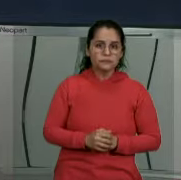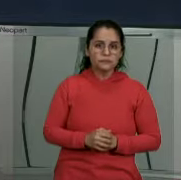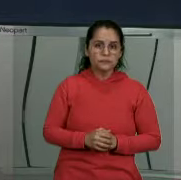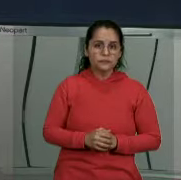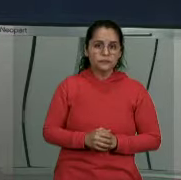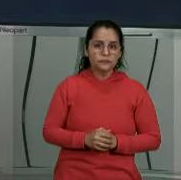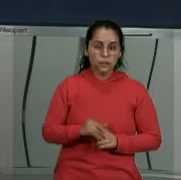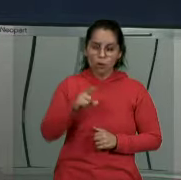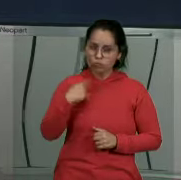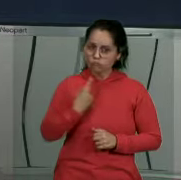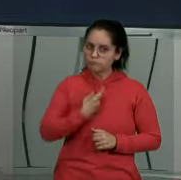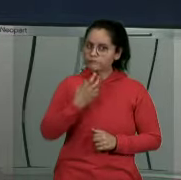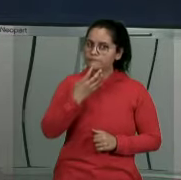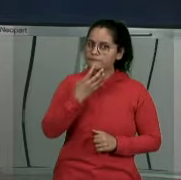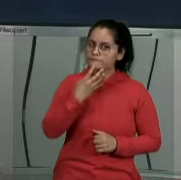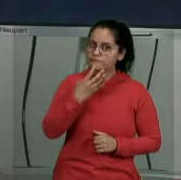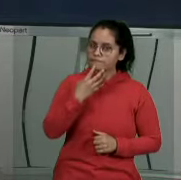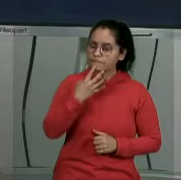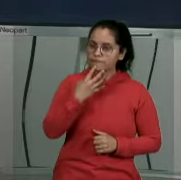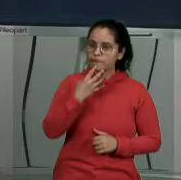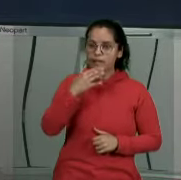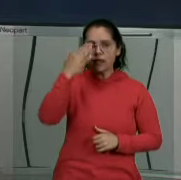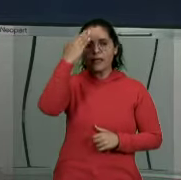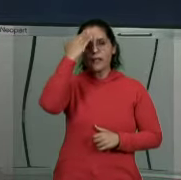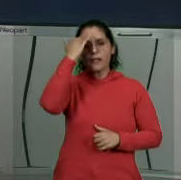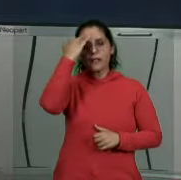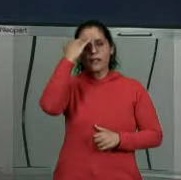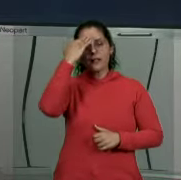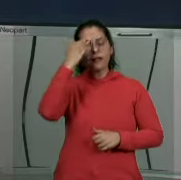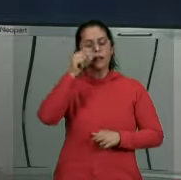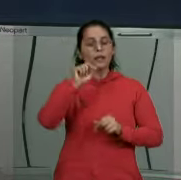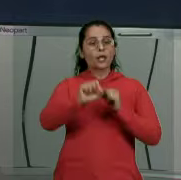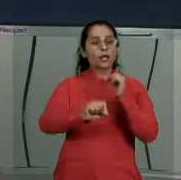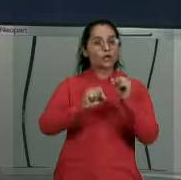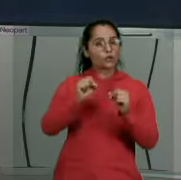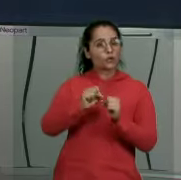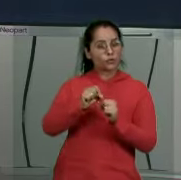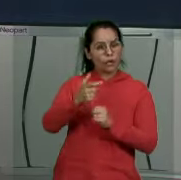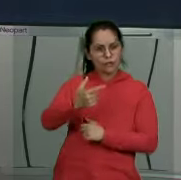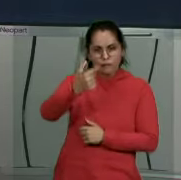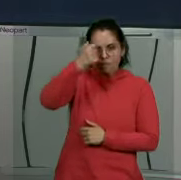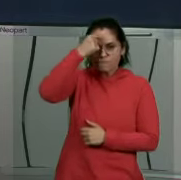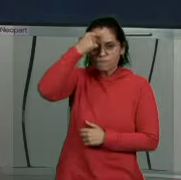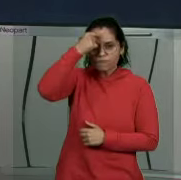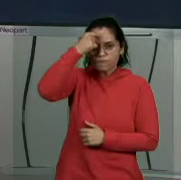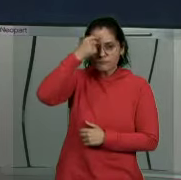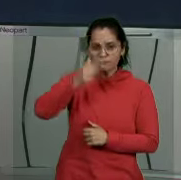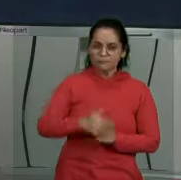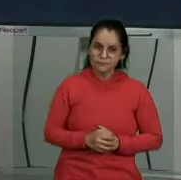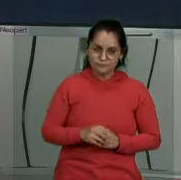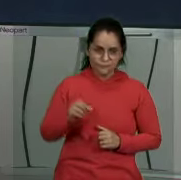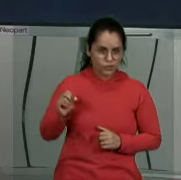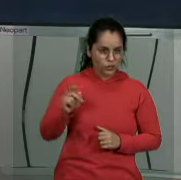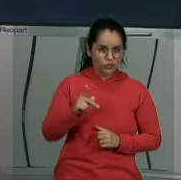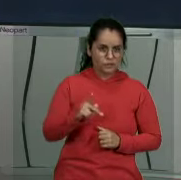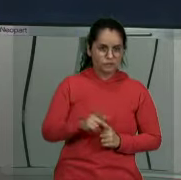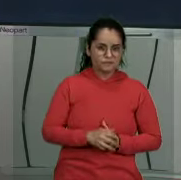Nós vamos conhecer, compreender e nos conscientizarmos, tá